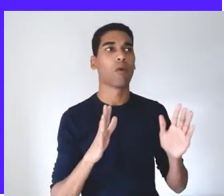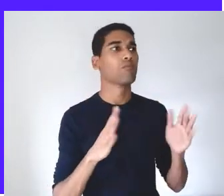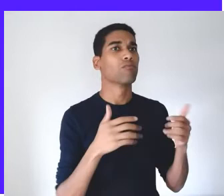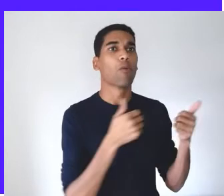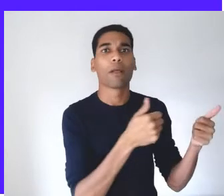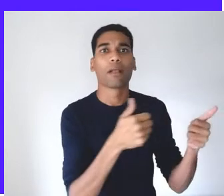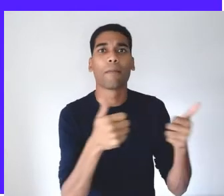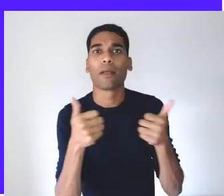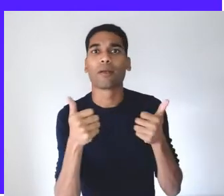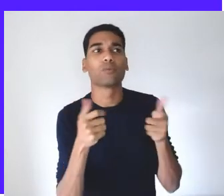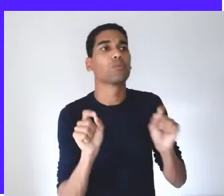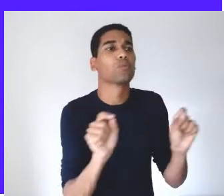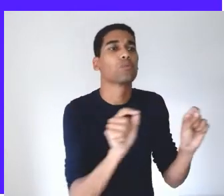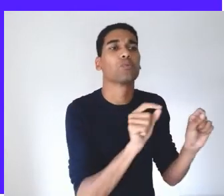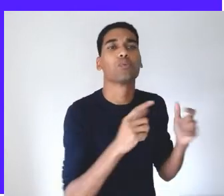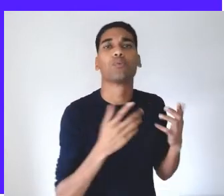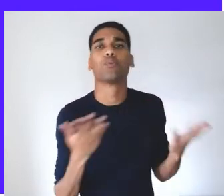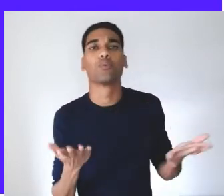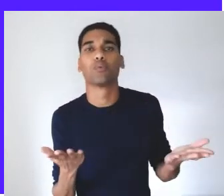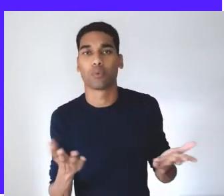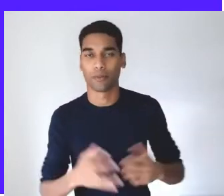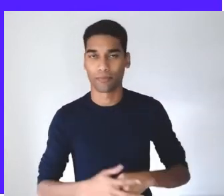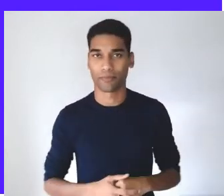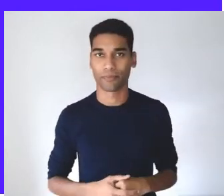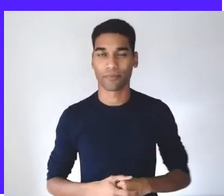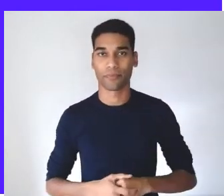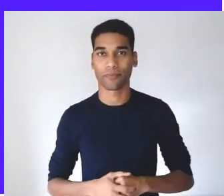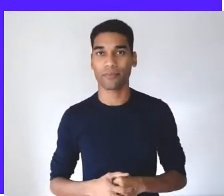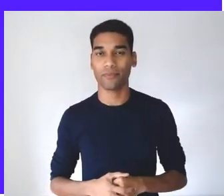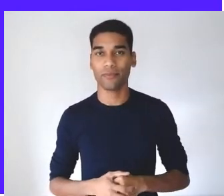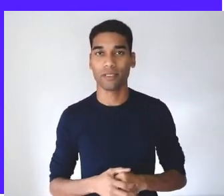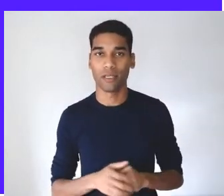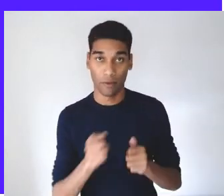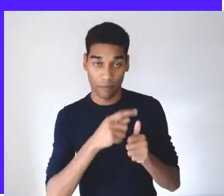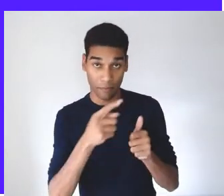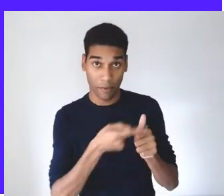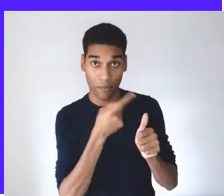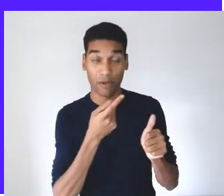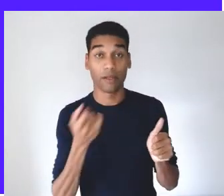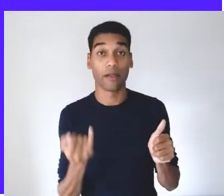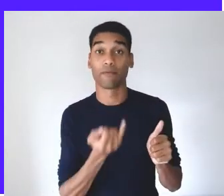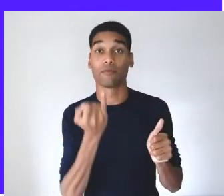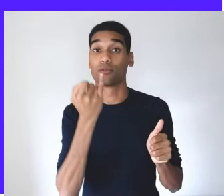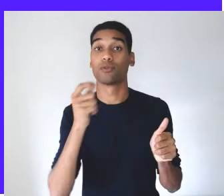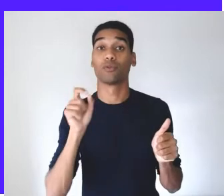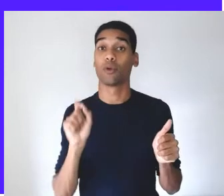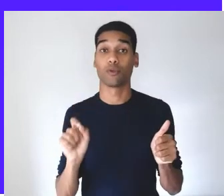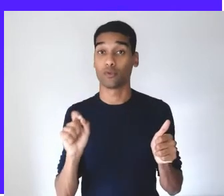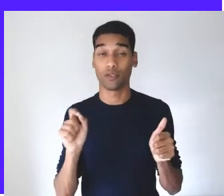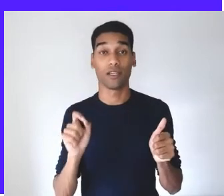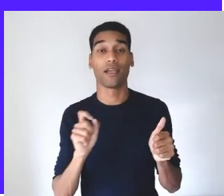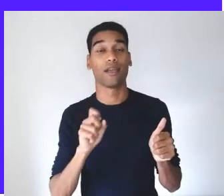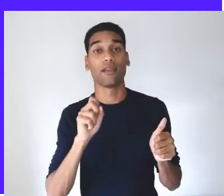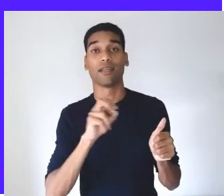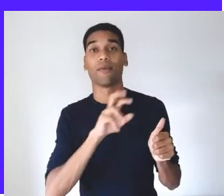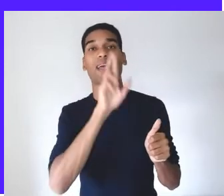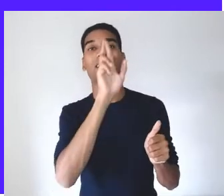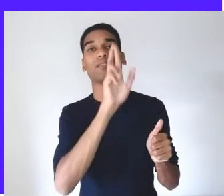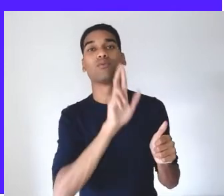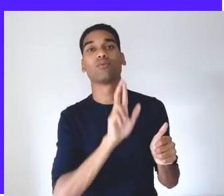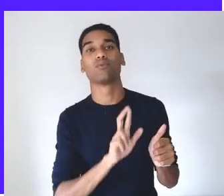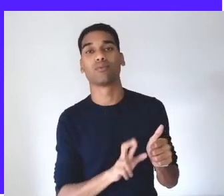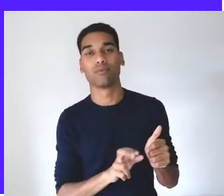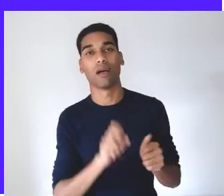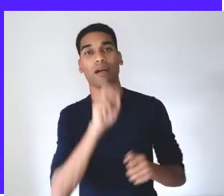tentou incorporar, né? A gente primeiro tinha que olhar os resultados, ver quem estava indo bem, os estados que tinham os resultados